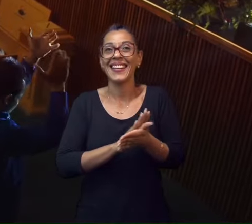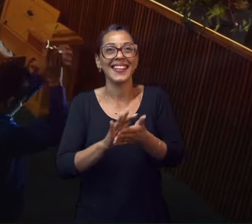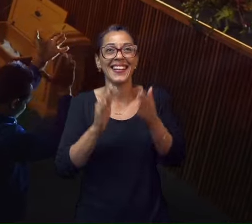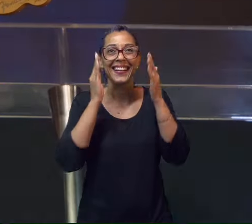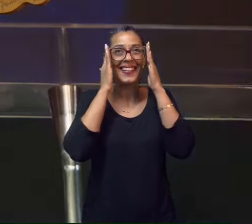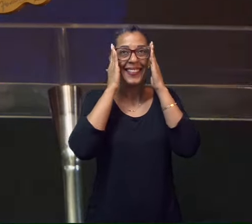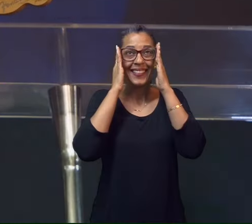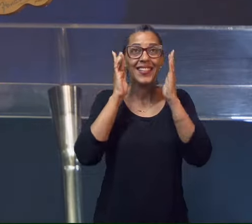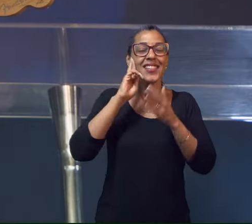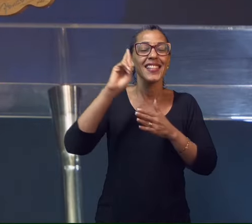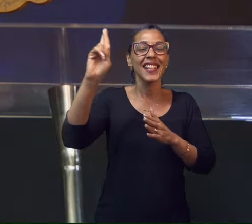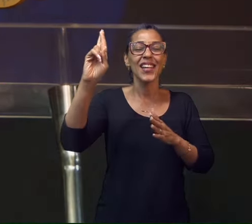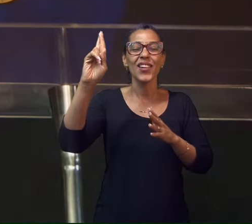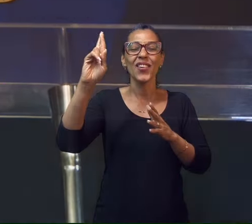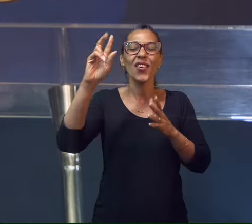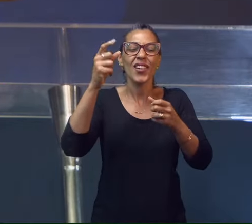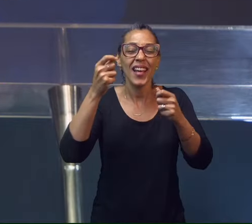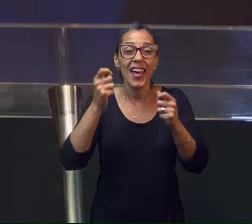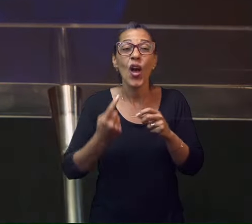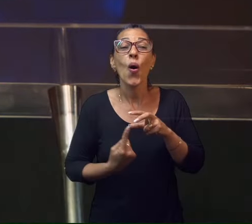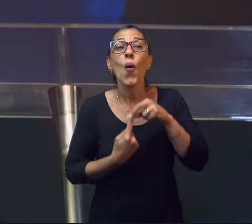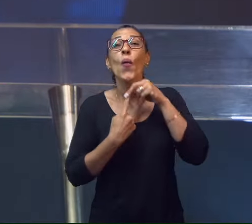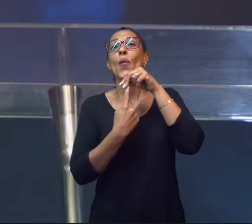puder nessa noite aleluia